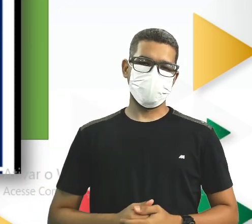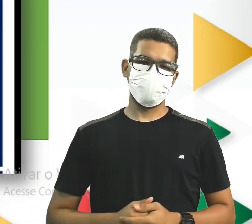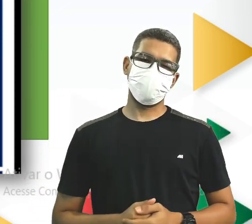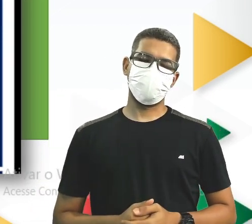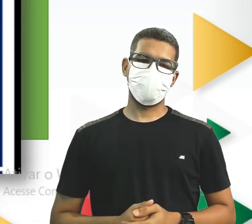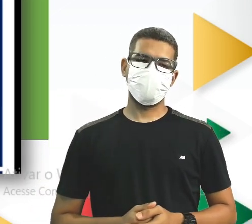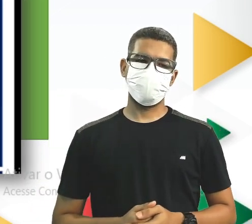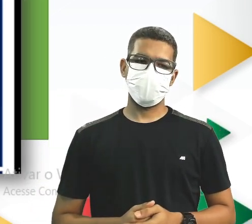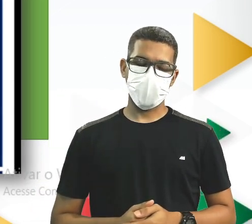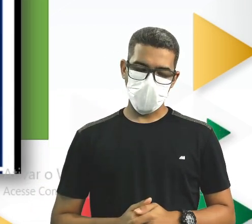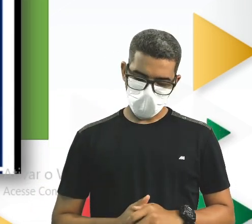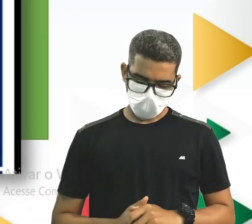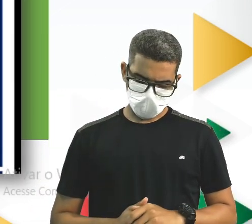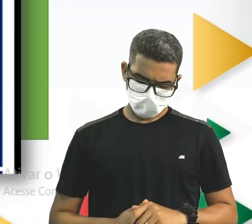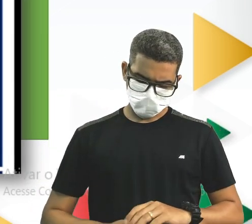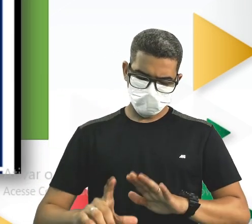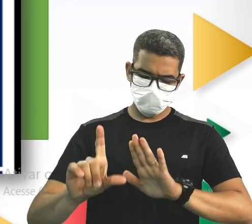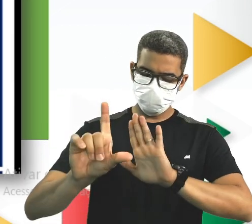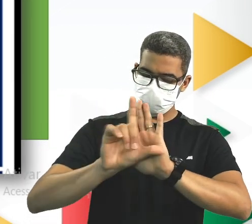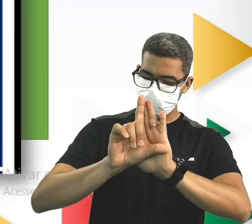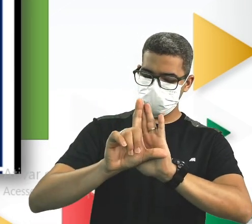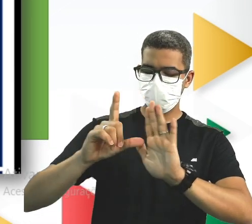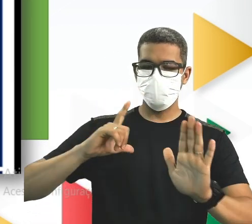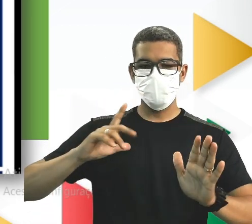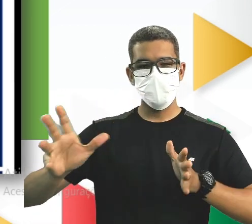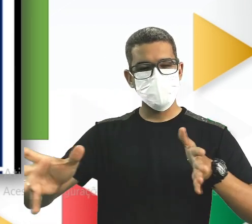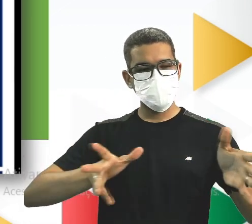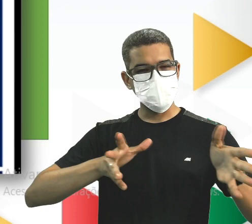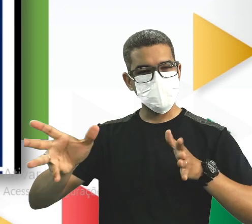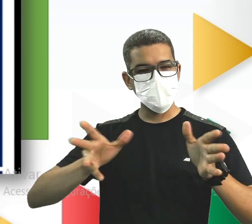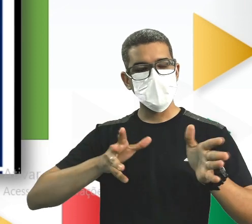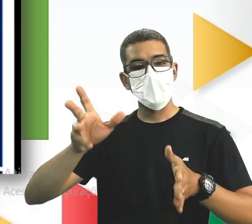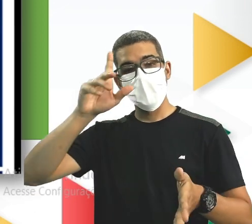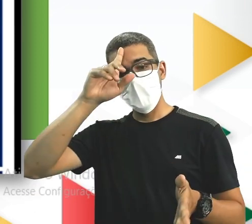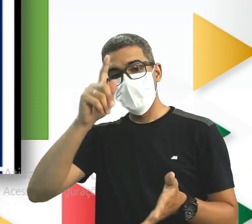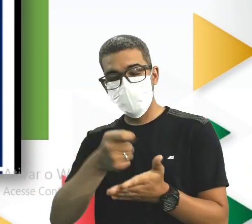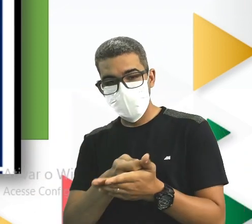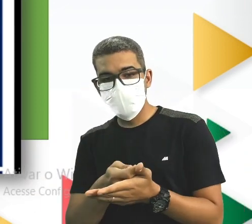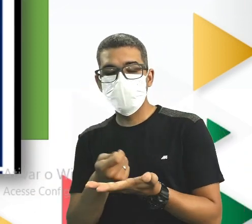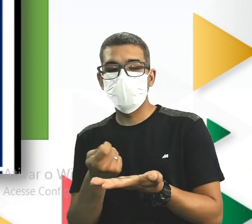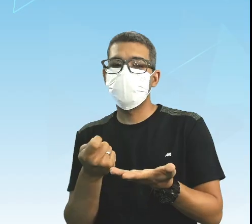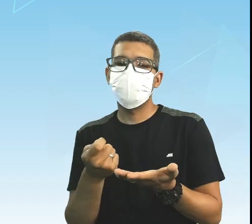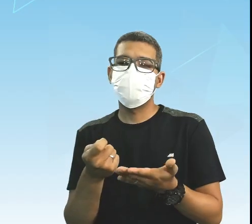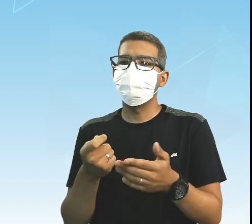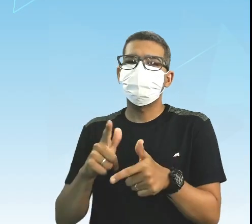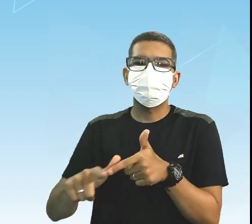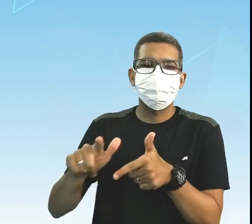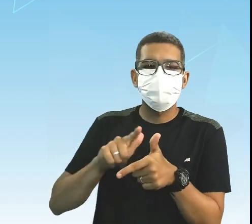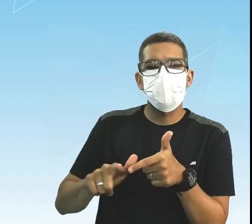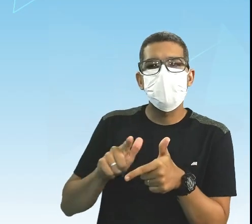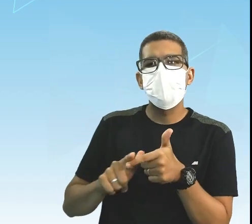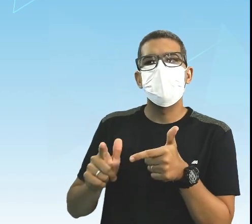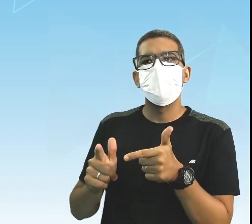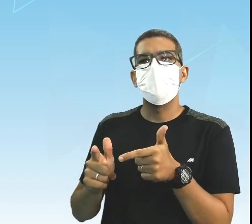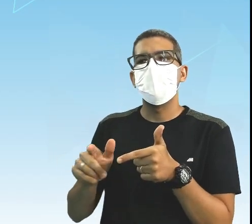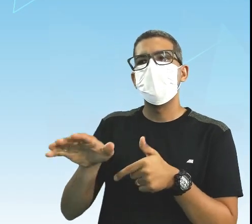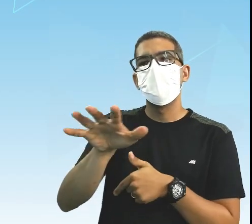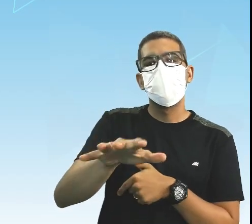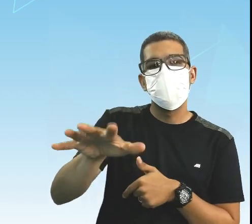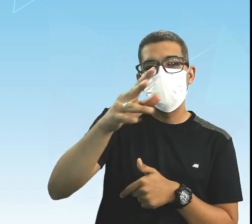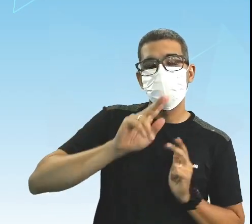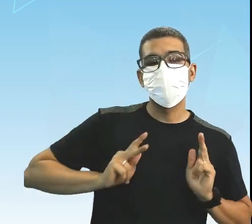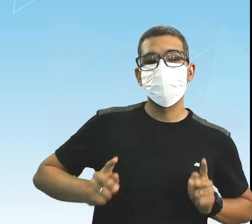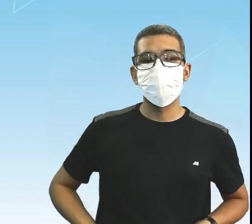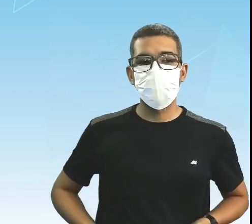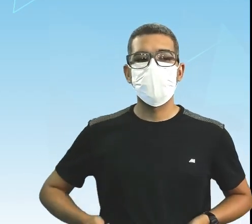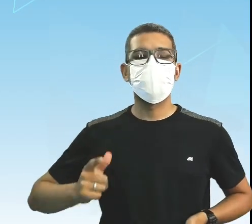certo? Então, essas leis vão mediar, vão definir os conflitos, que foi criada entre cidadãos e os